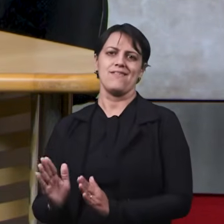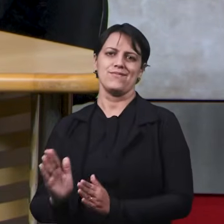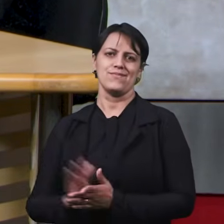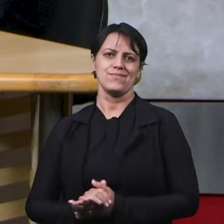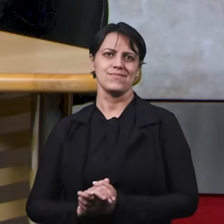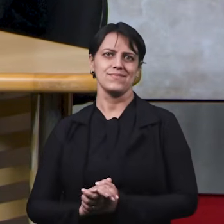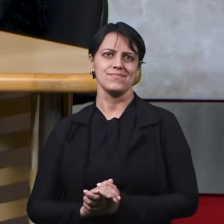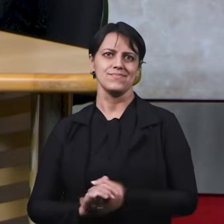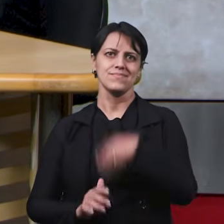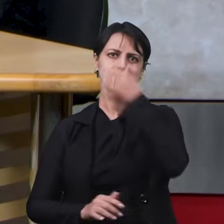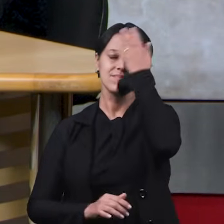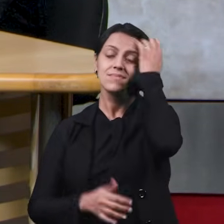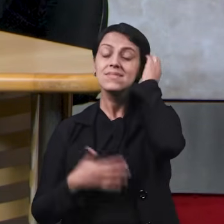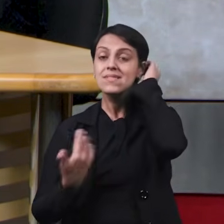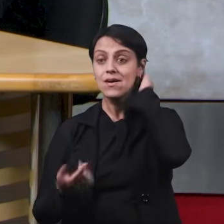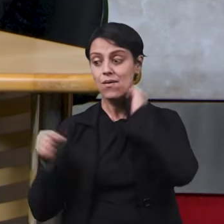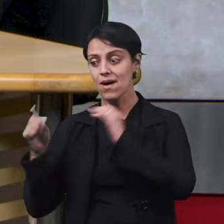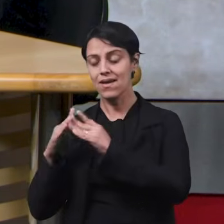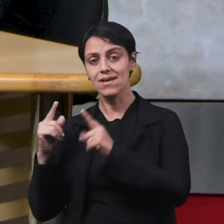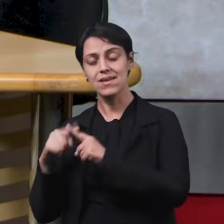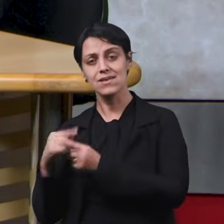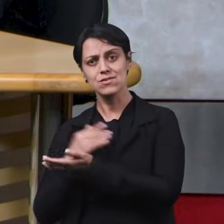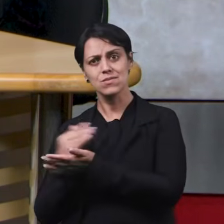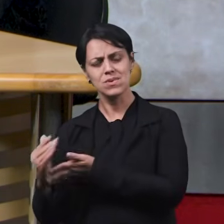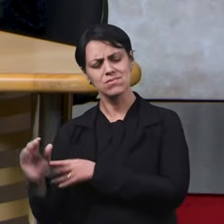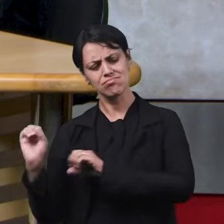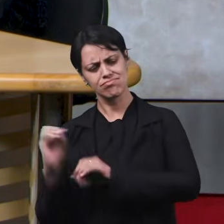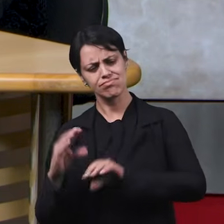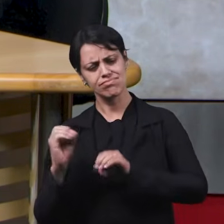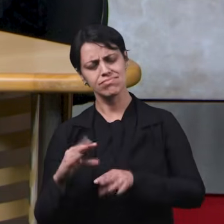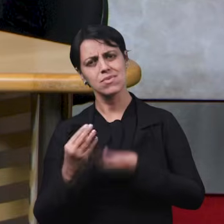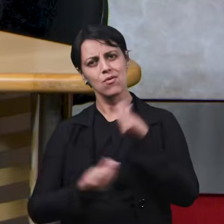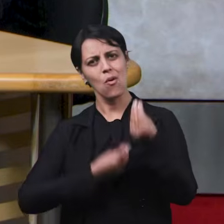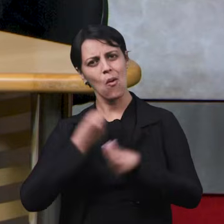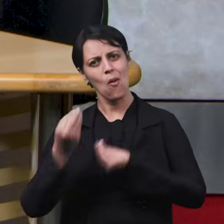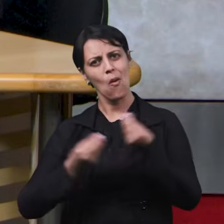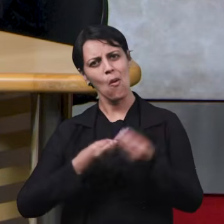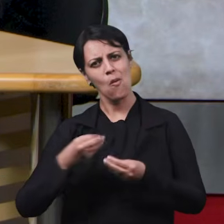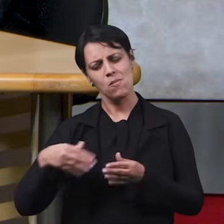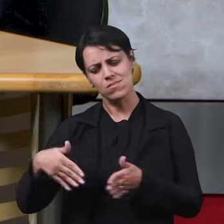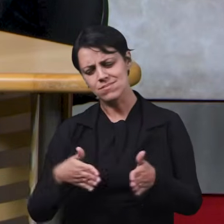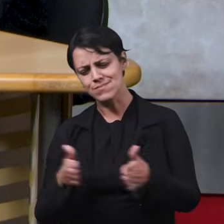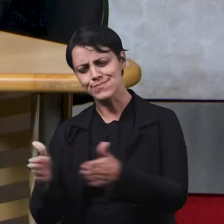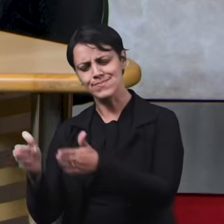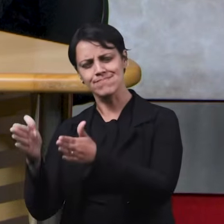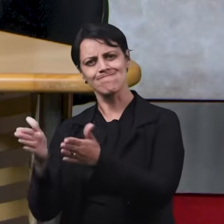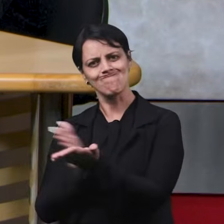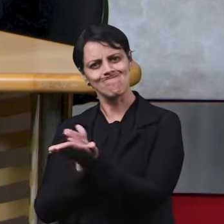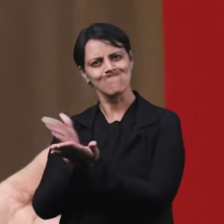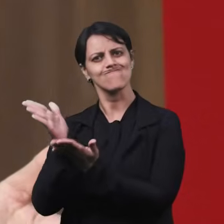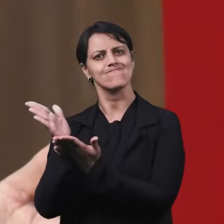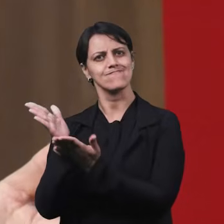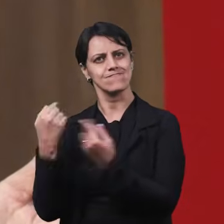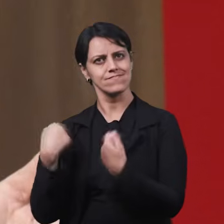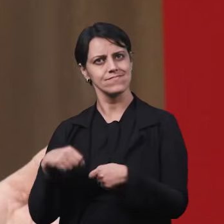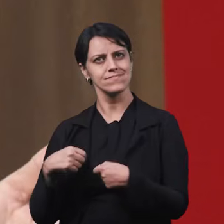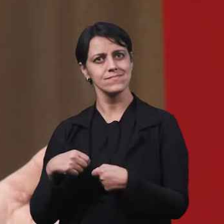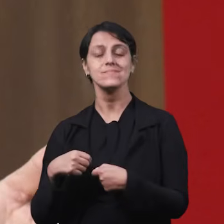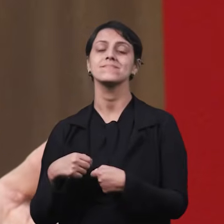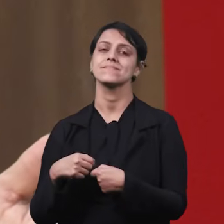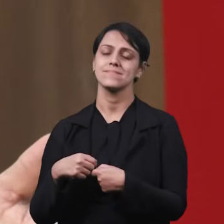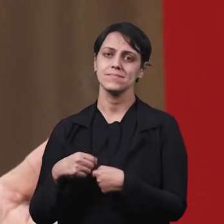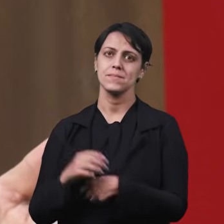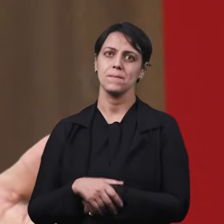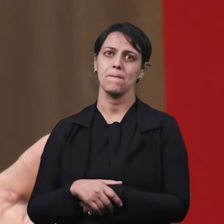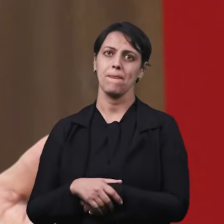igreja, usada pelo Espírito Santo, já começou a dar para você uma direção do que é um caminho reto. Sem conhecer a vontade do